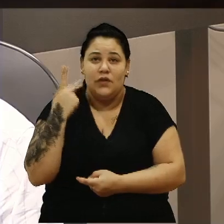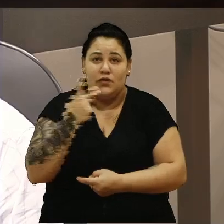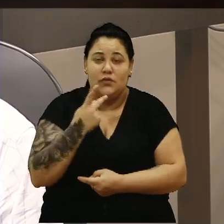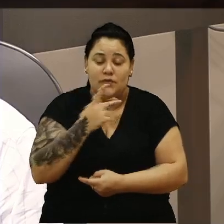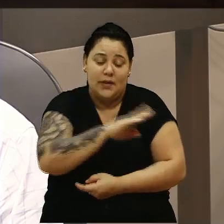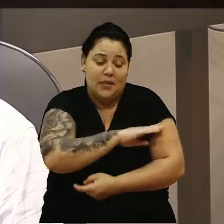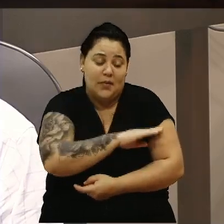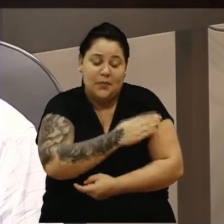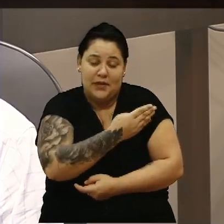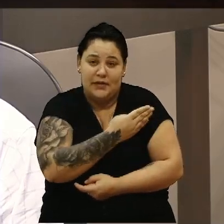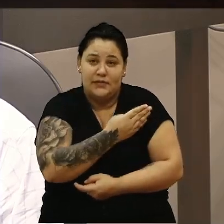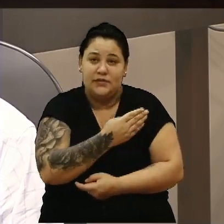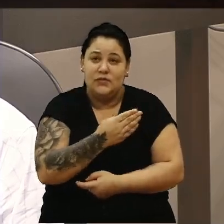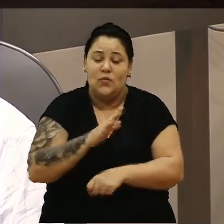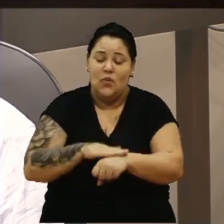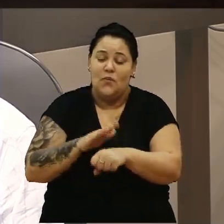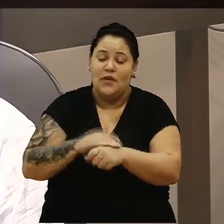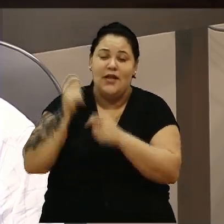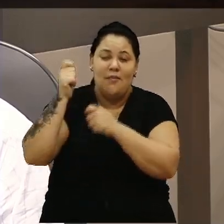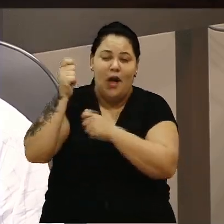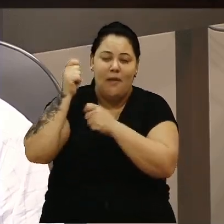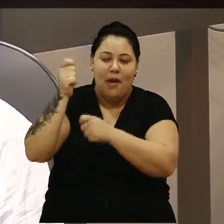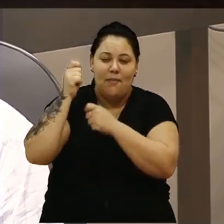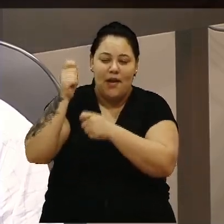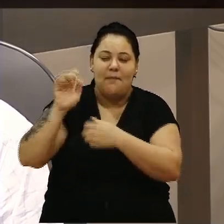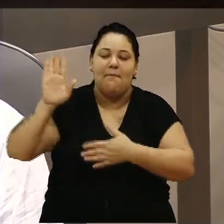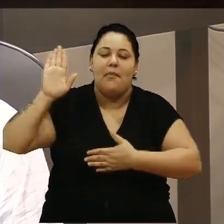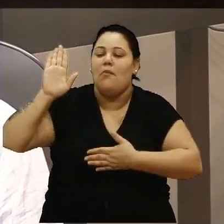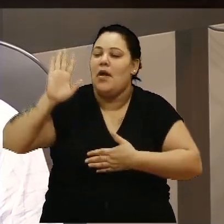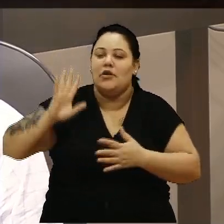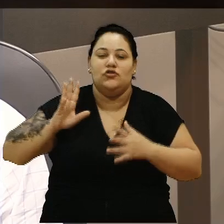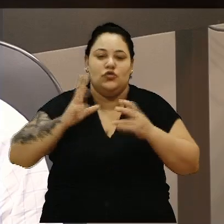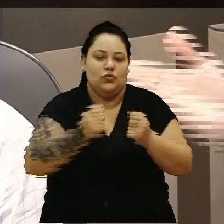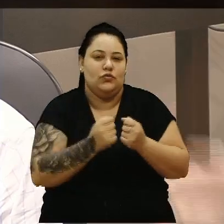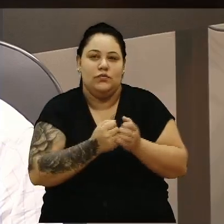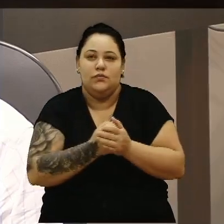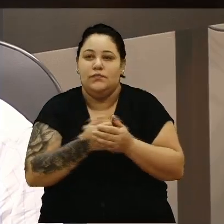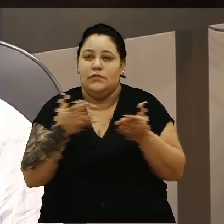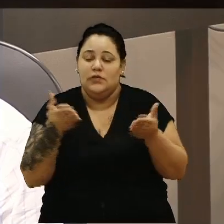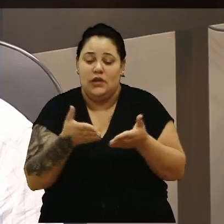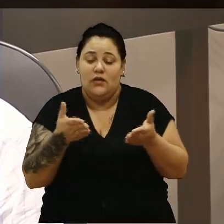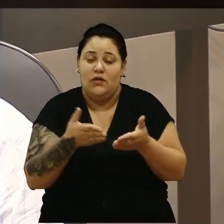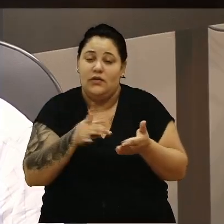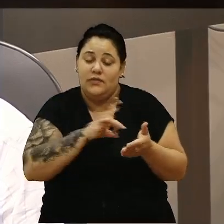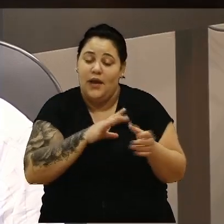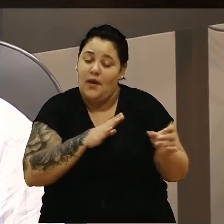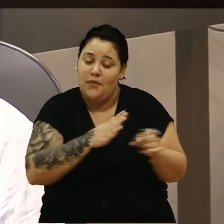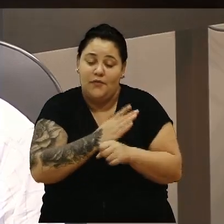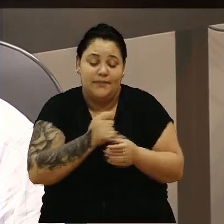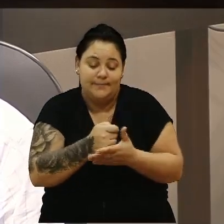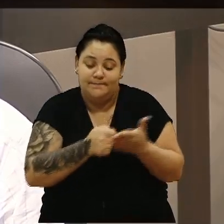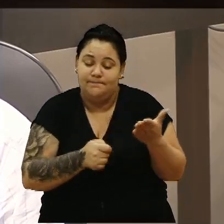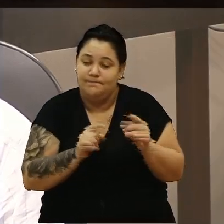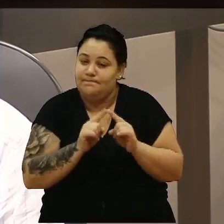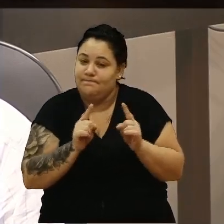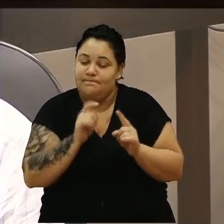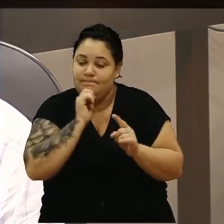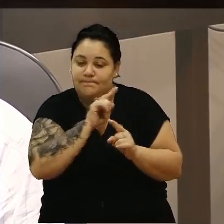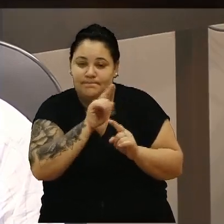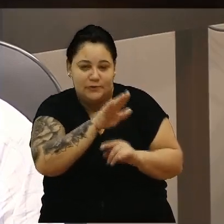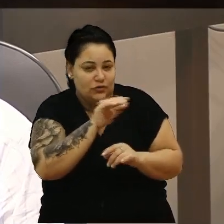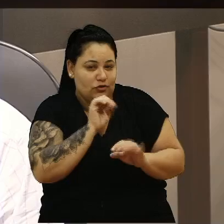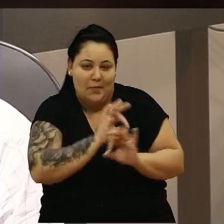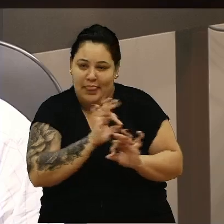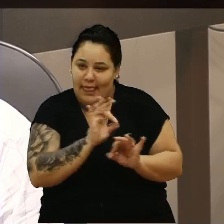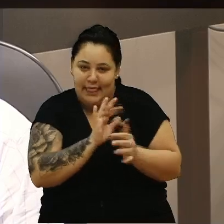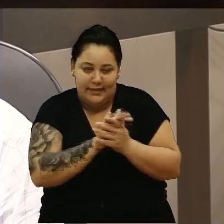campanha eles têm solução para tudo, o senhor sabe como é que é, eles prometem tudo, e agora tá aí os aprovados, né? A gente está nessa luta, contem com nós